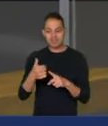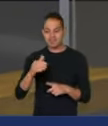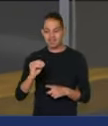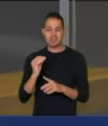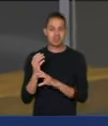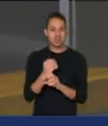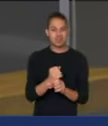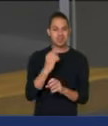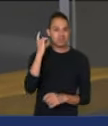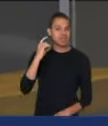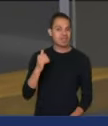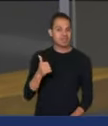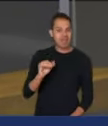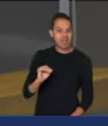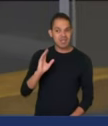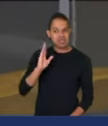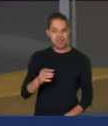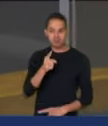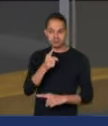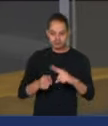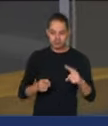10 deputados censurados pelo